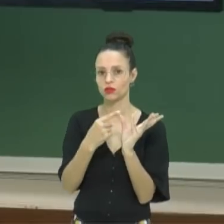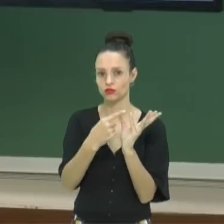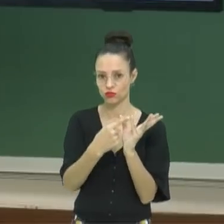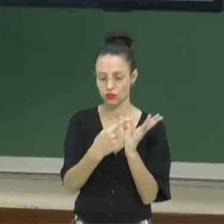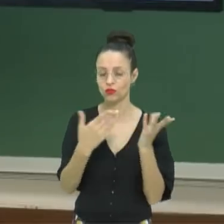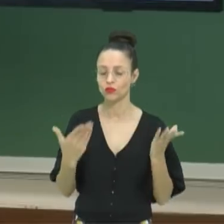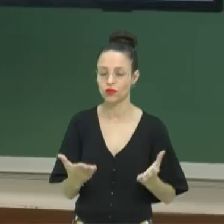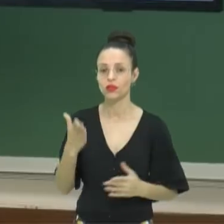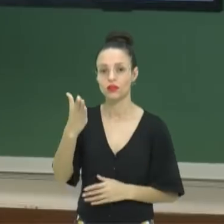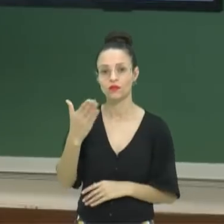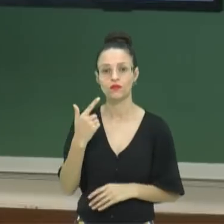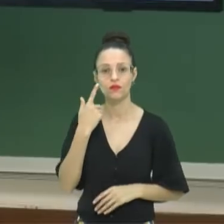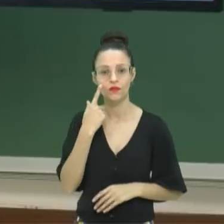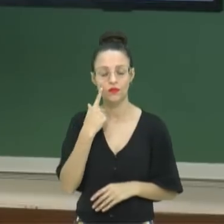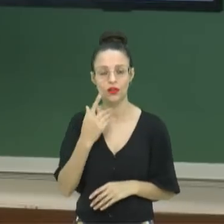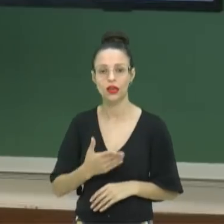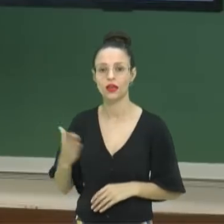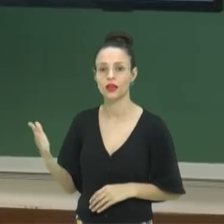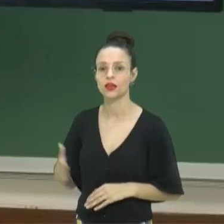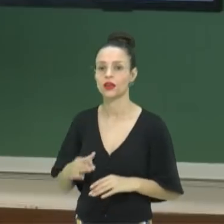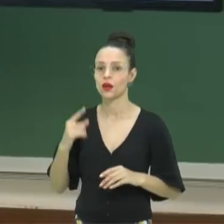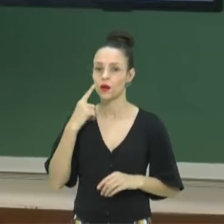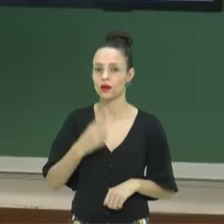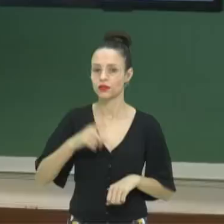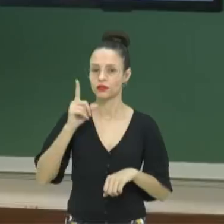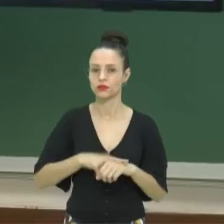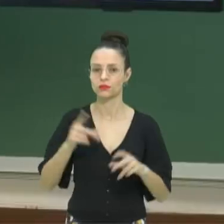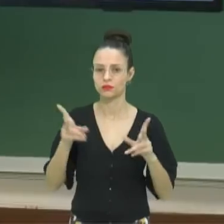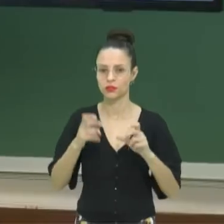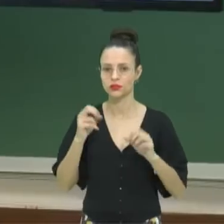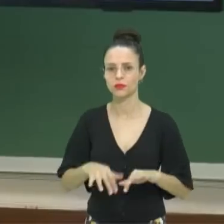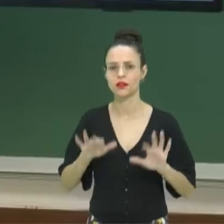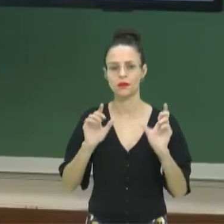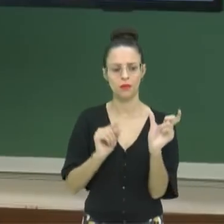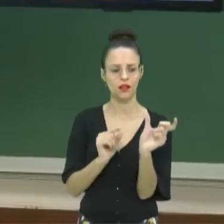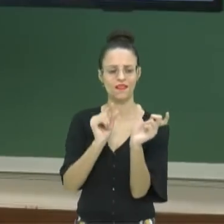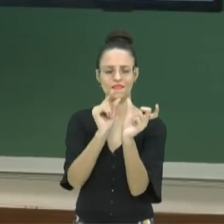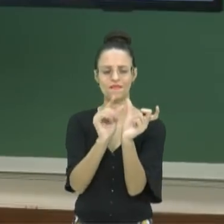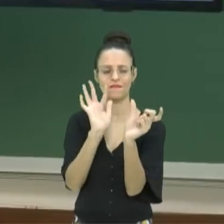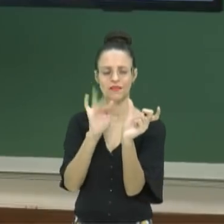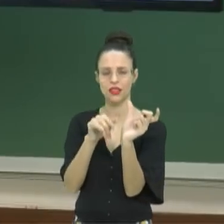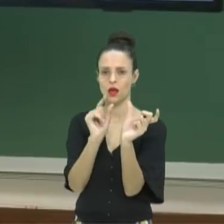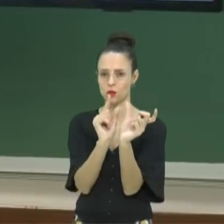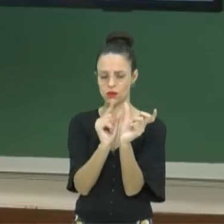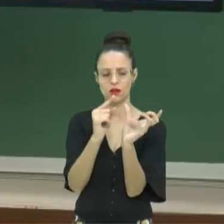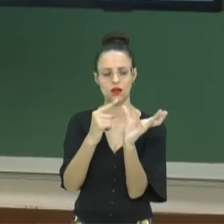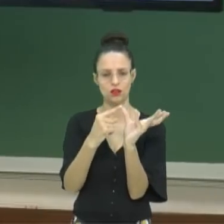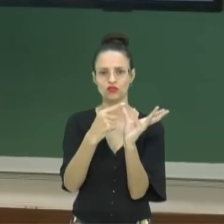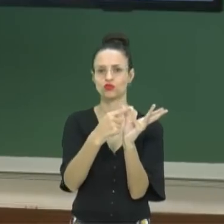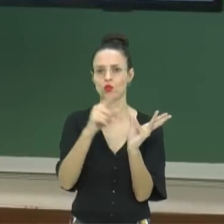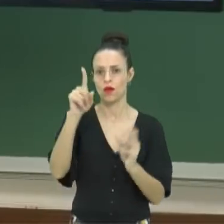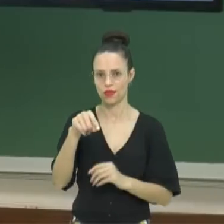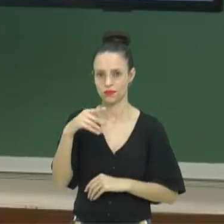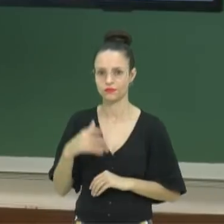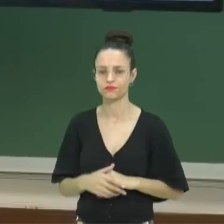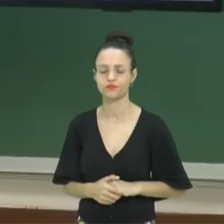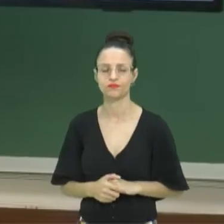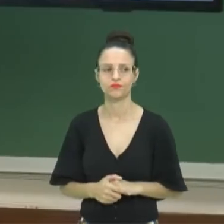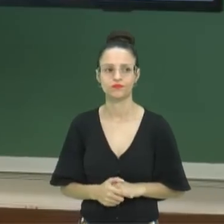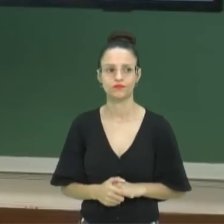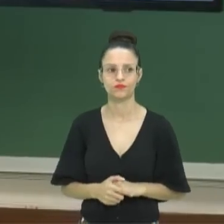ditongo. Então você já vai na hora lá. Terminou em ditongo? Vamos lá.